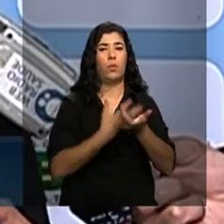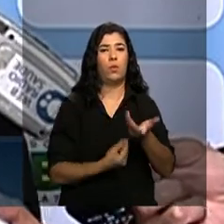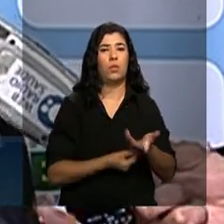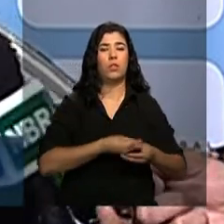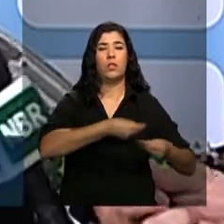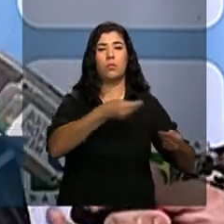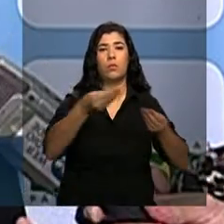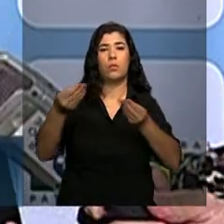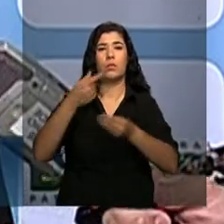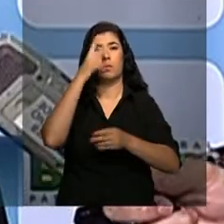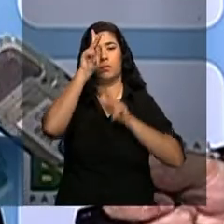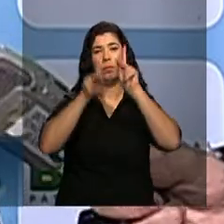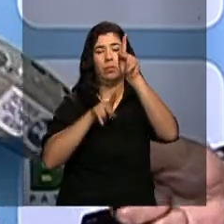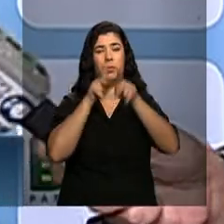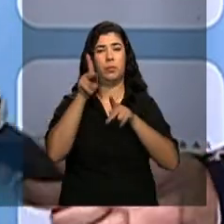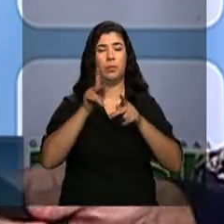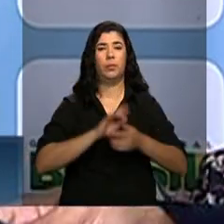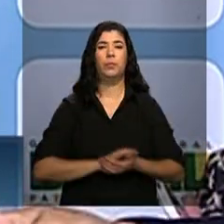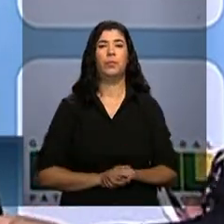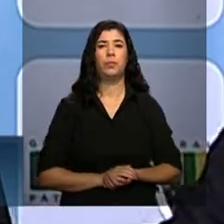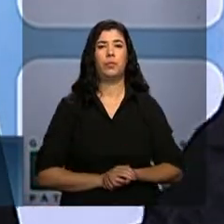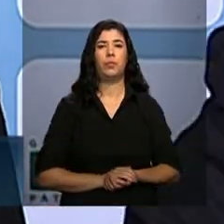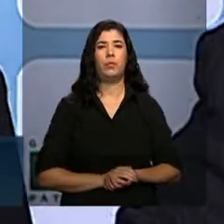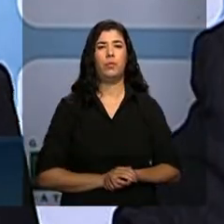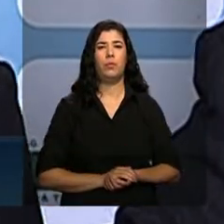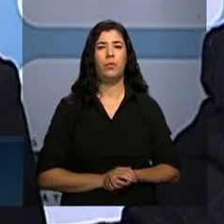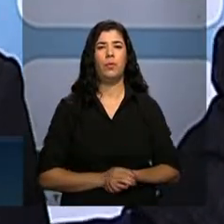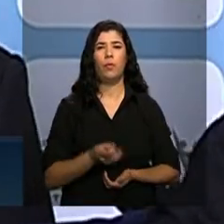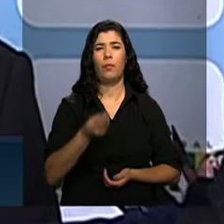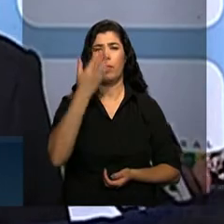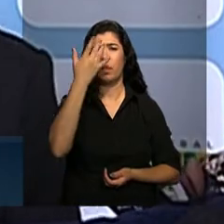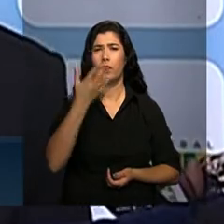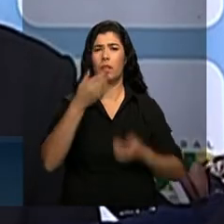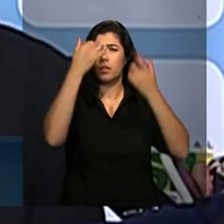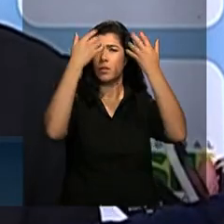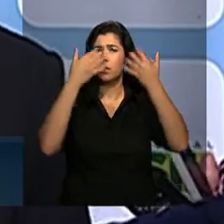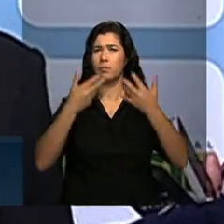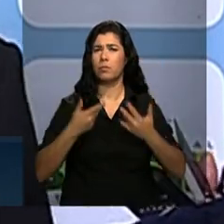população. Ministro, o que você falou sobre integrar os